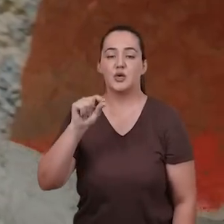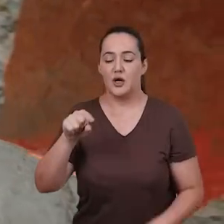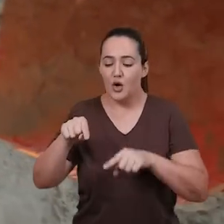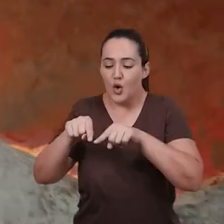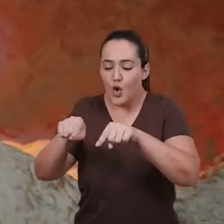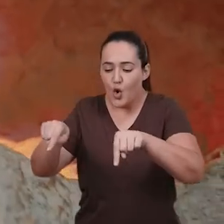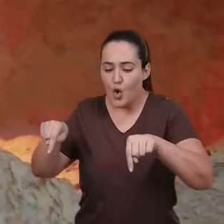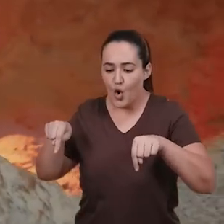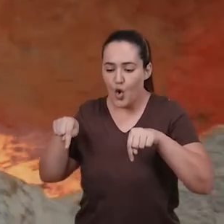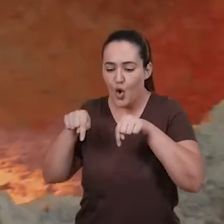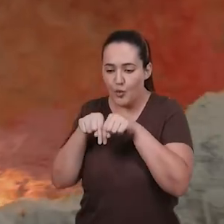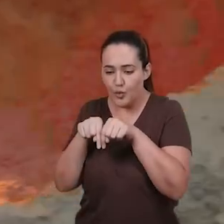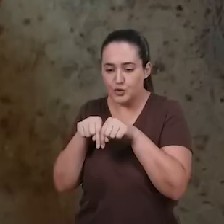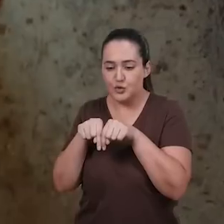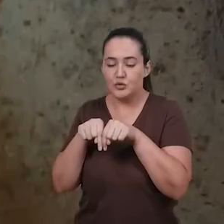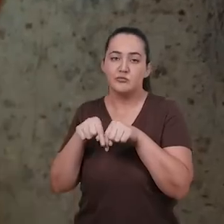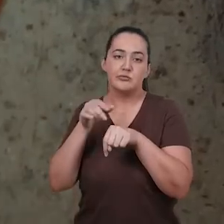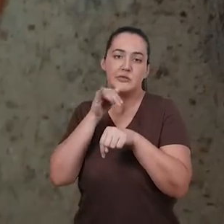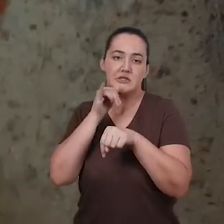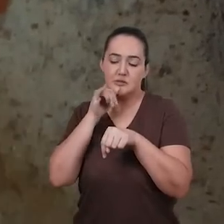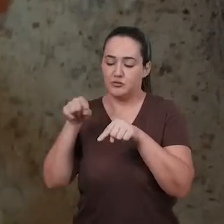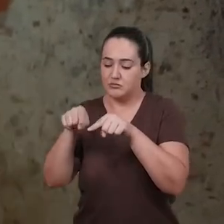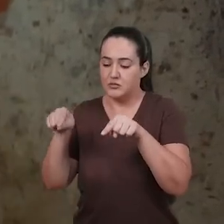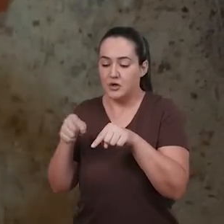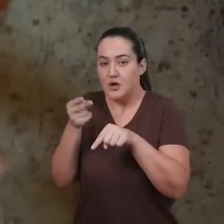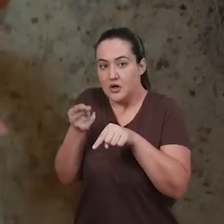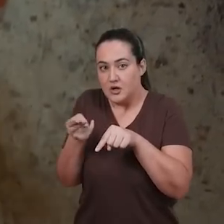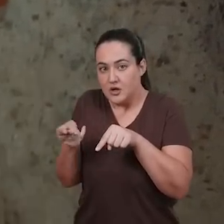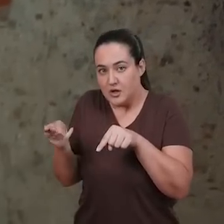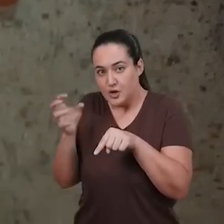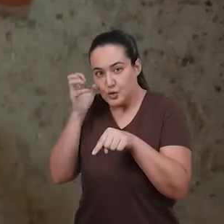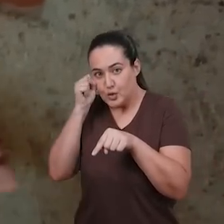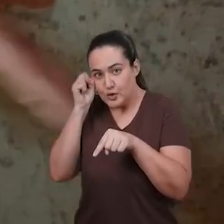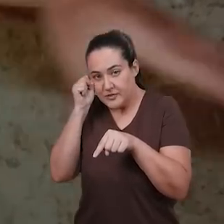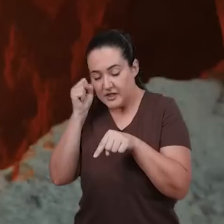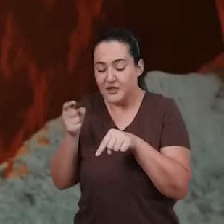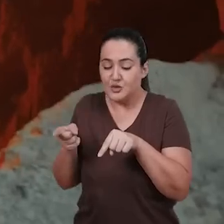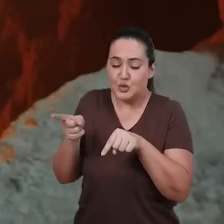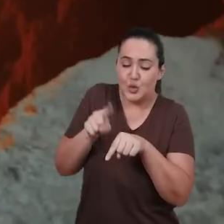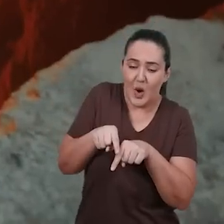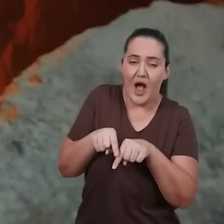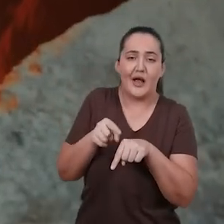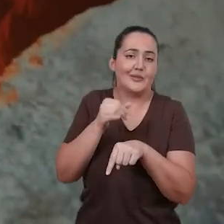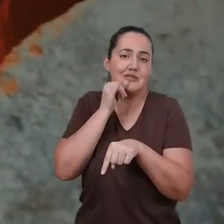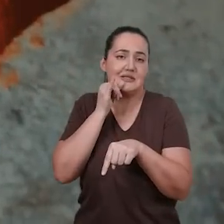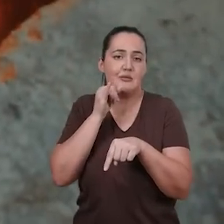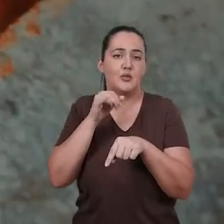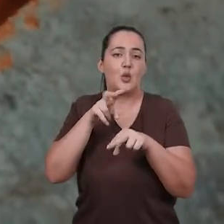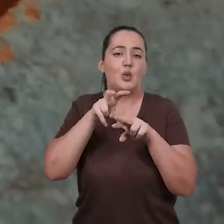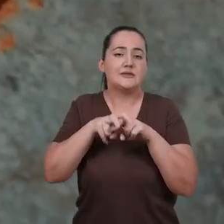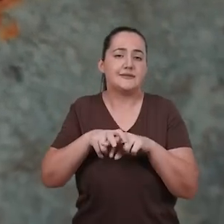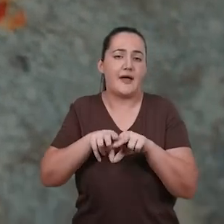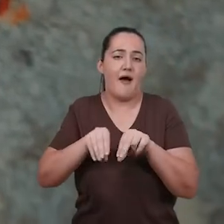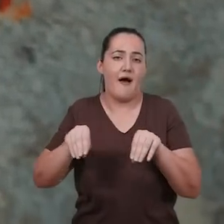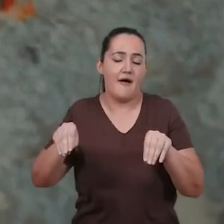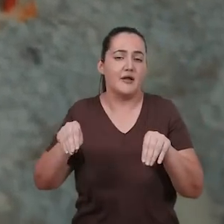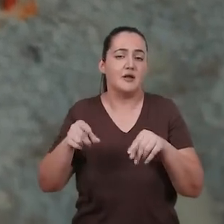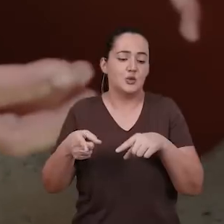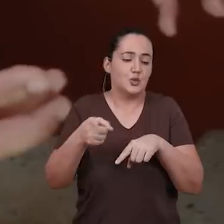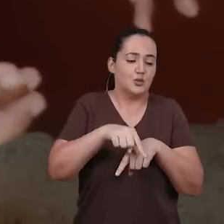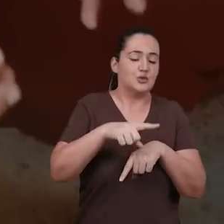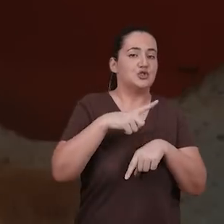dormir, que era um cômodo para dormir. Aqui era a sala de estar, alguns pequenos armários onde eles